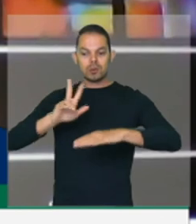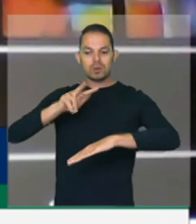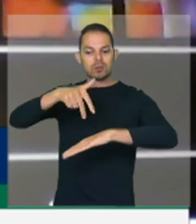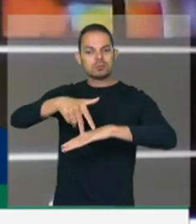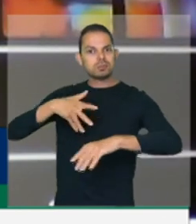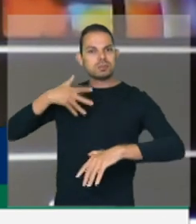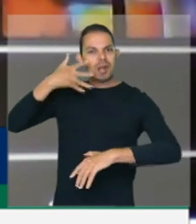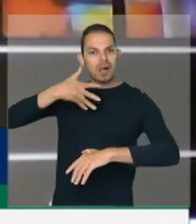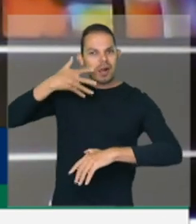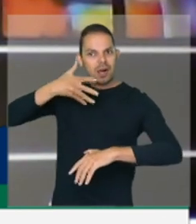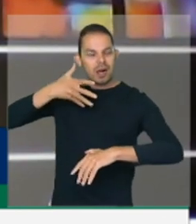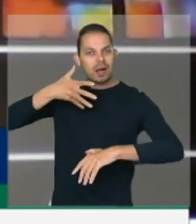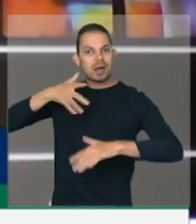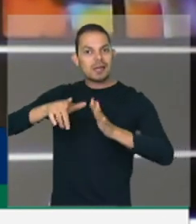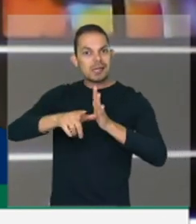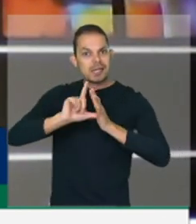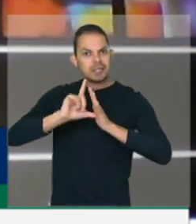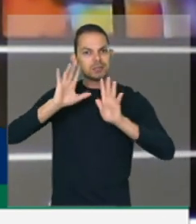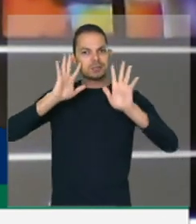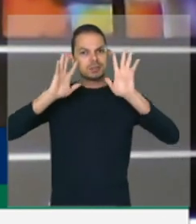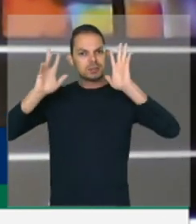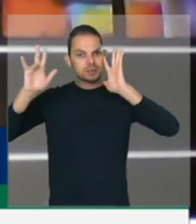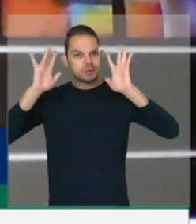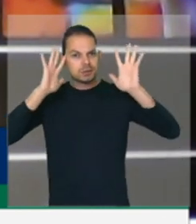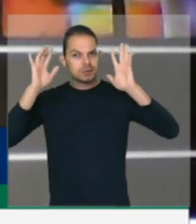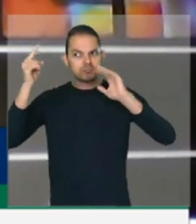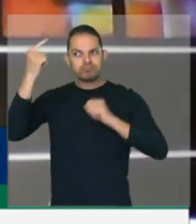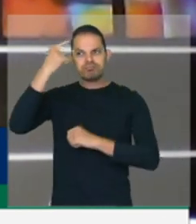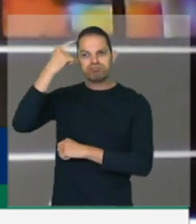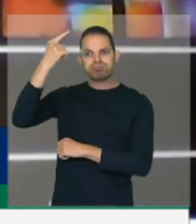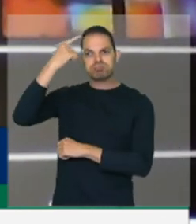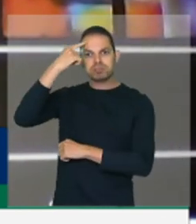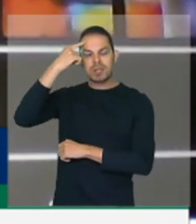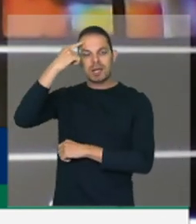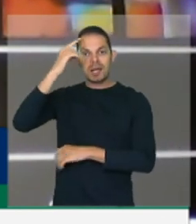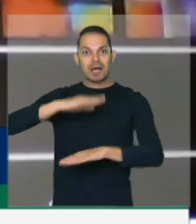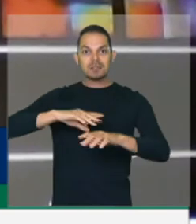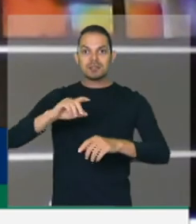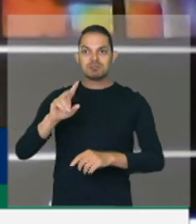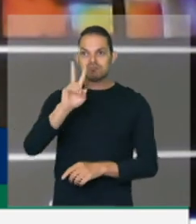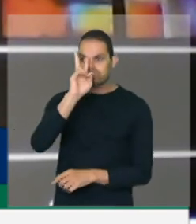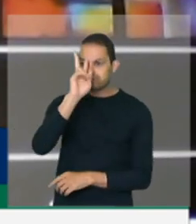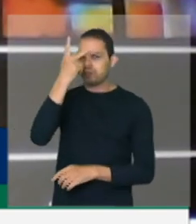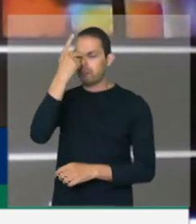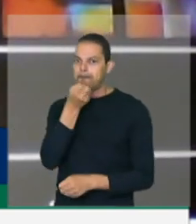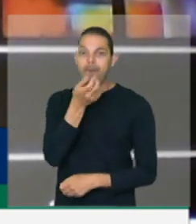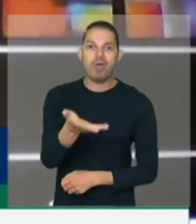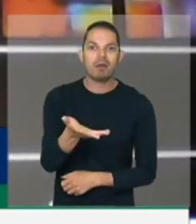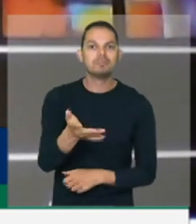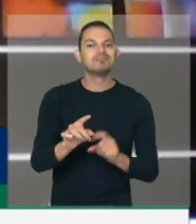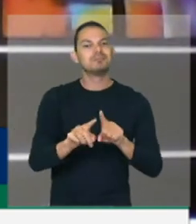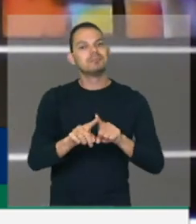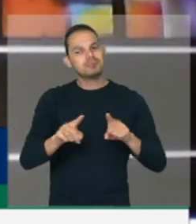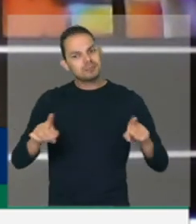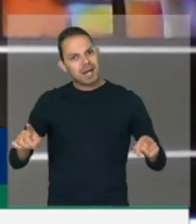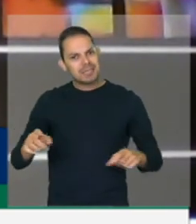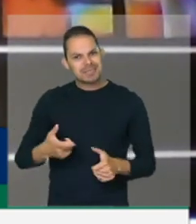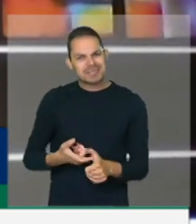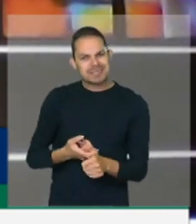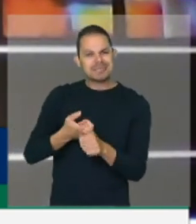ato preordenado, pensado, ainda que impulsivo. Mas não pode ser salvo-conduto